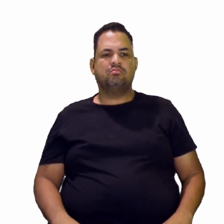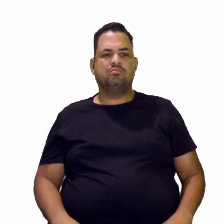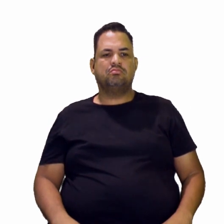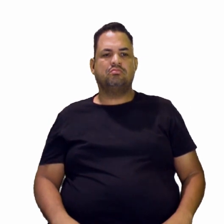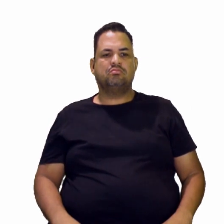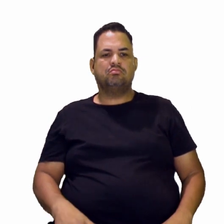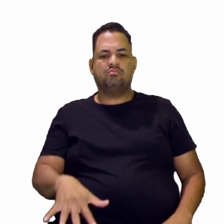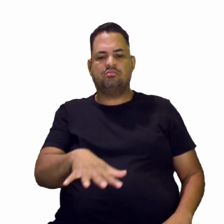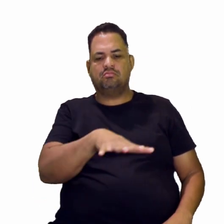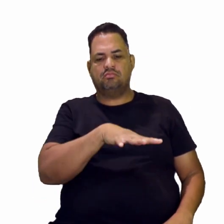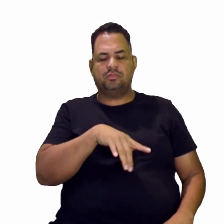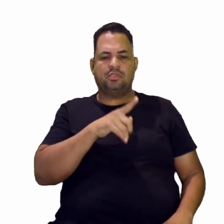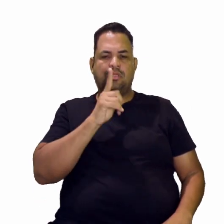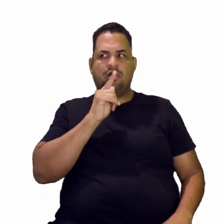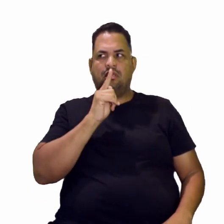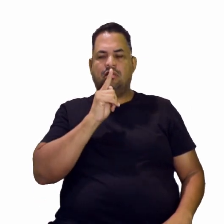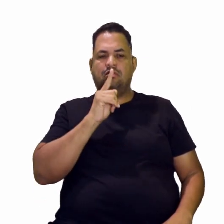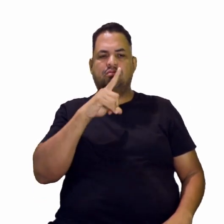Um ambiente aquático,